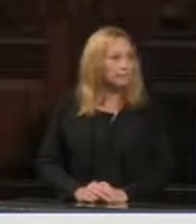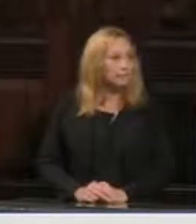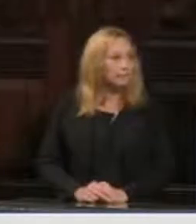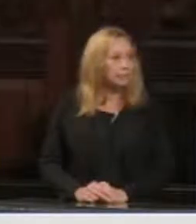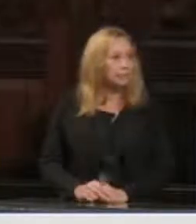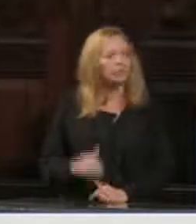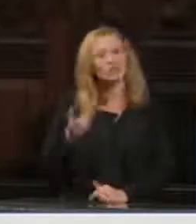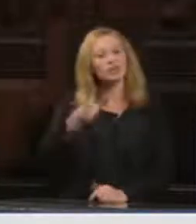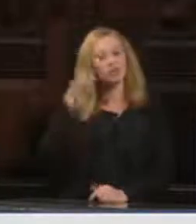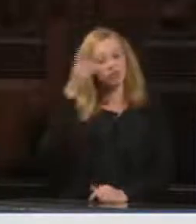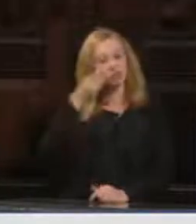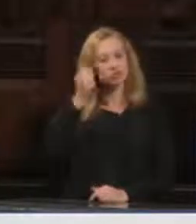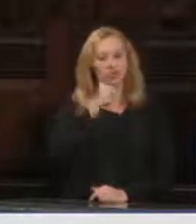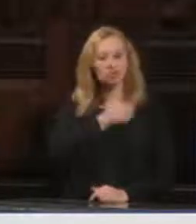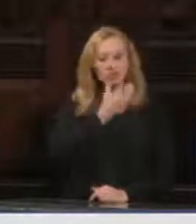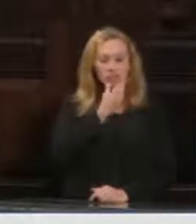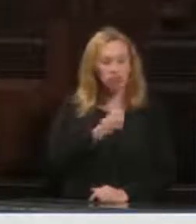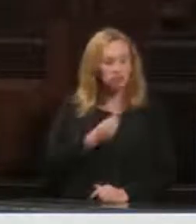Deputados, deputadas,